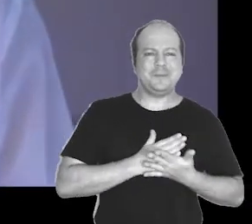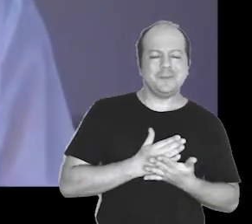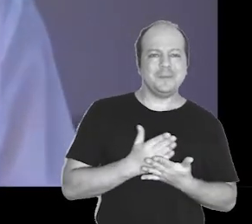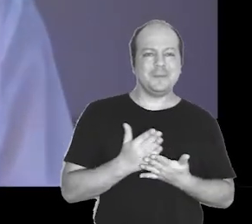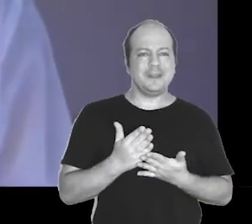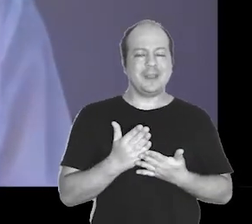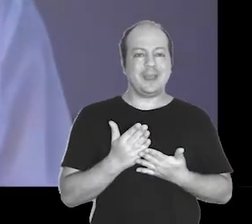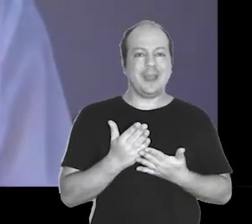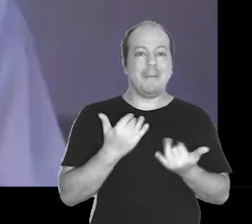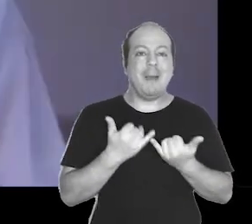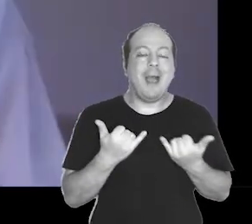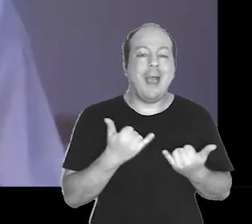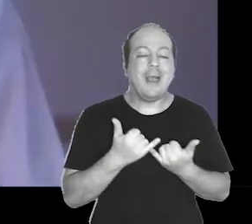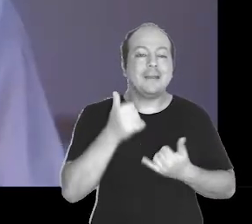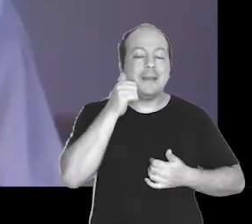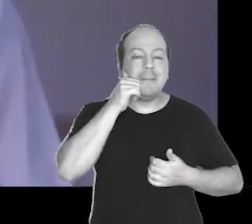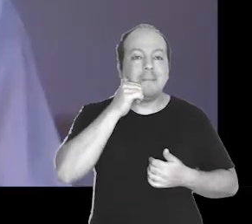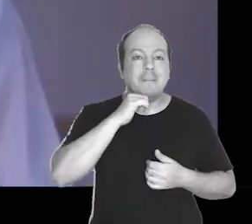uma mãe